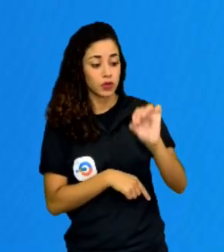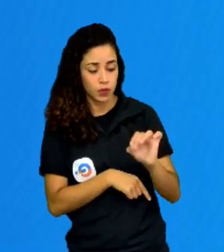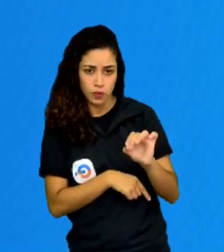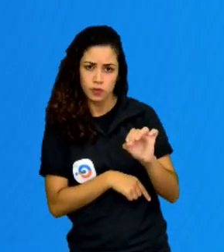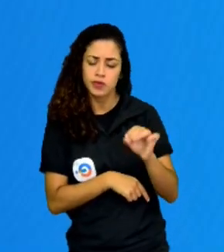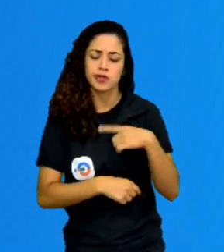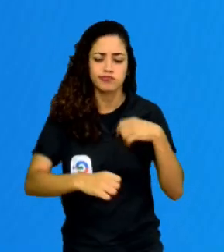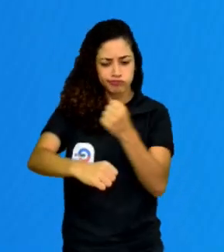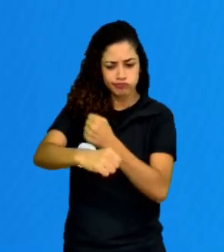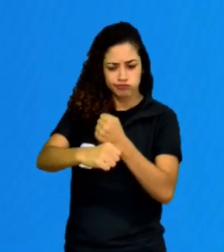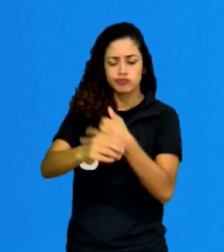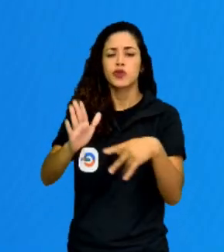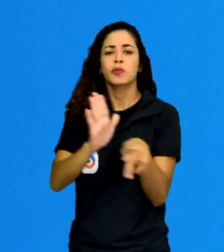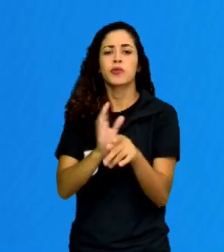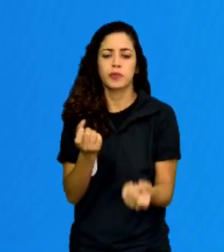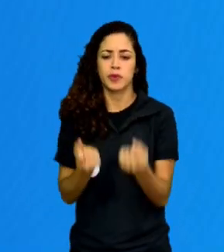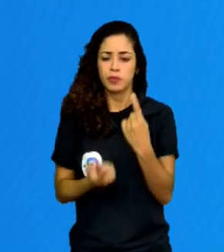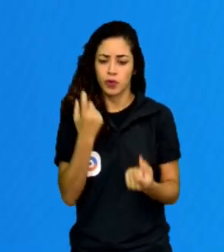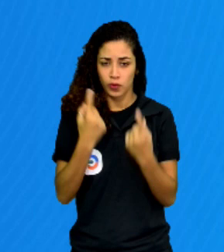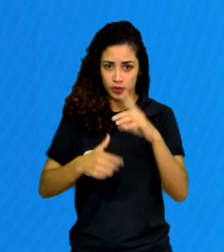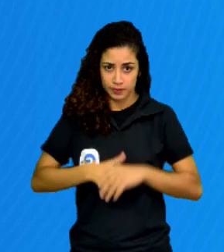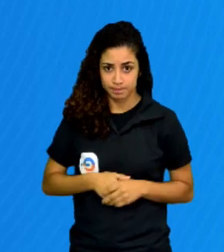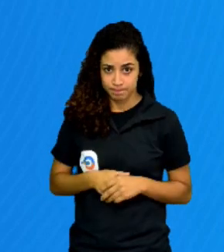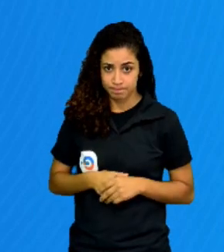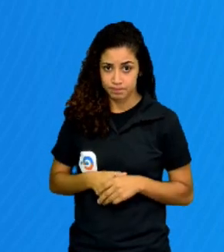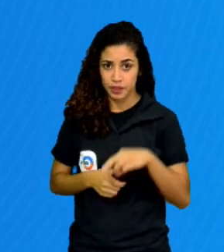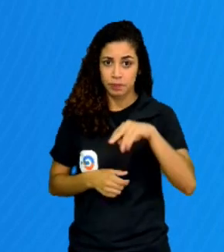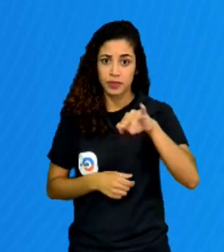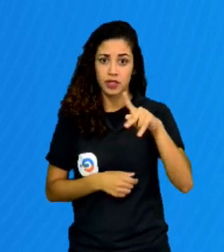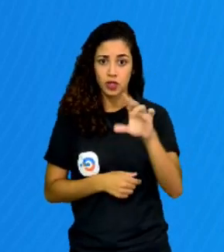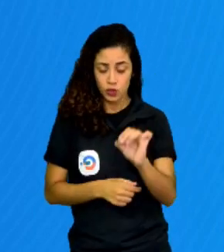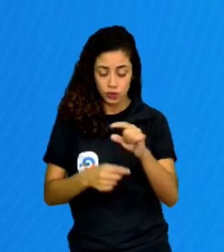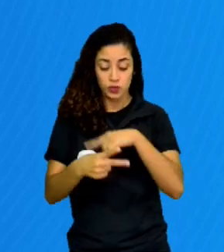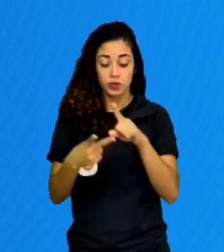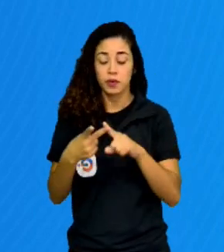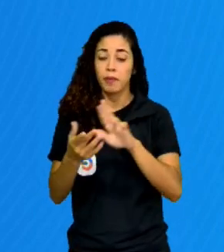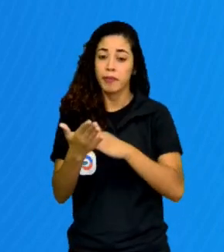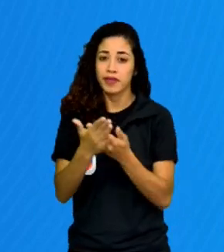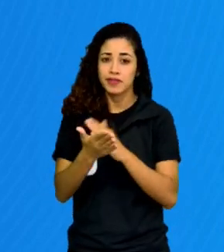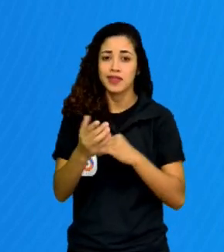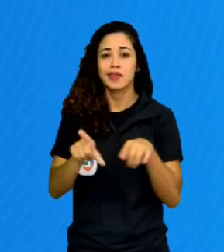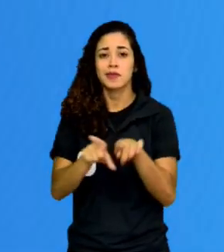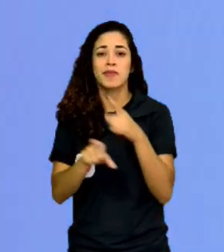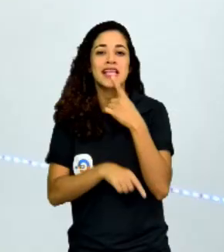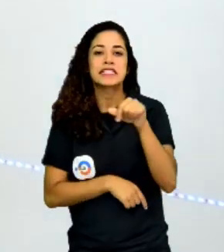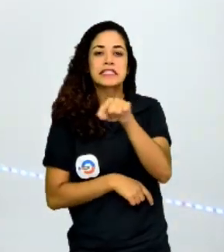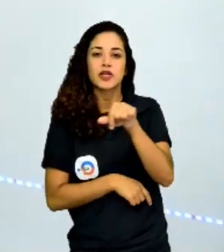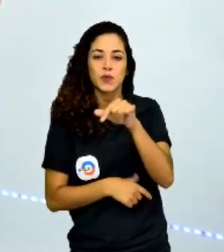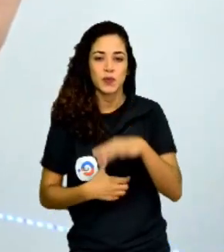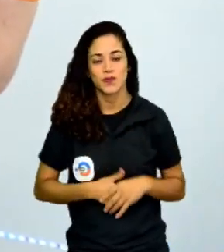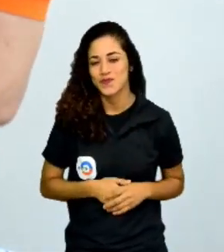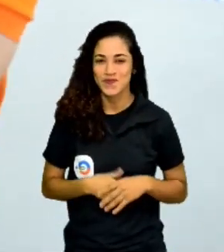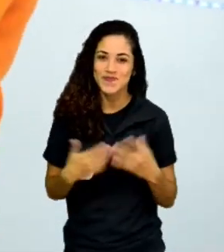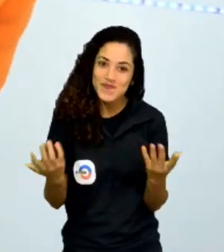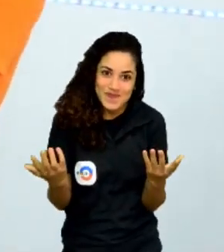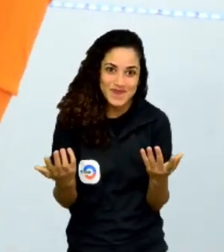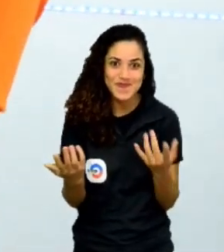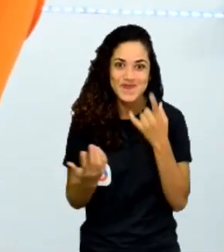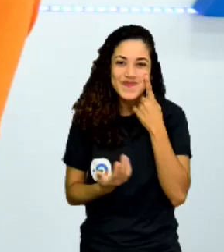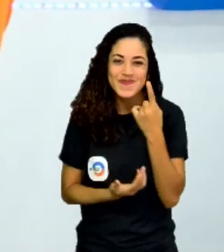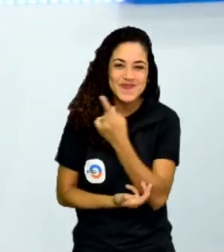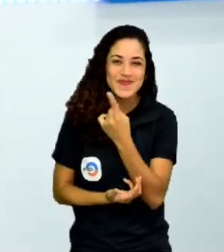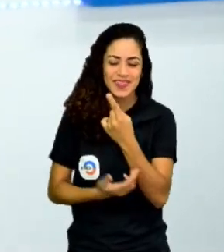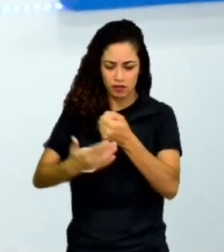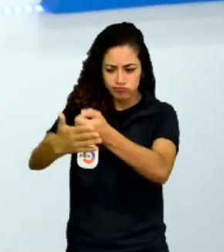Ingredientes para a pipoca: milho de pipoca, manteiga e sal. Olha aí, a